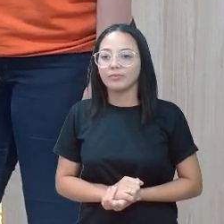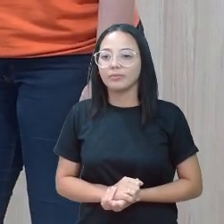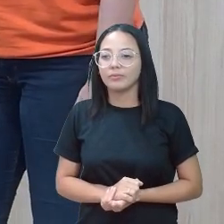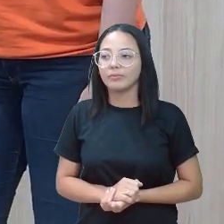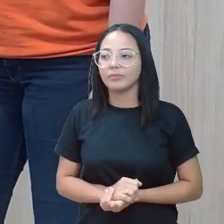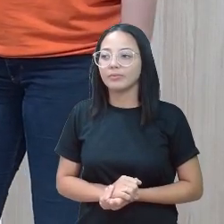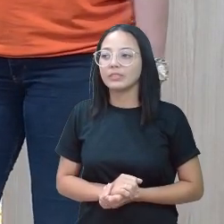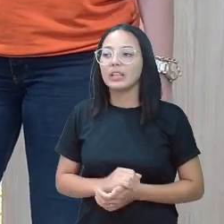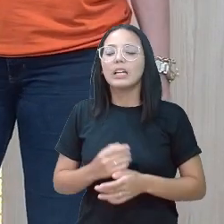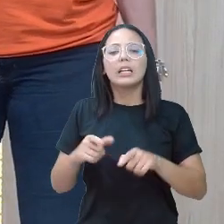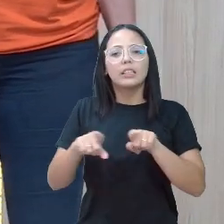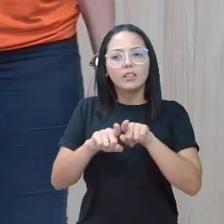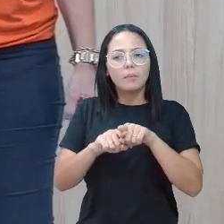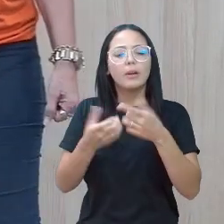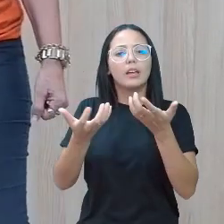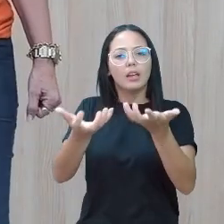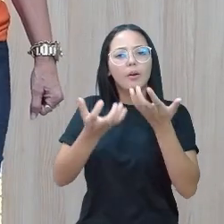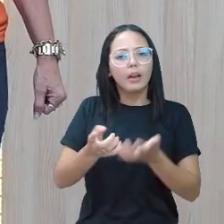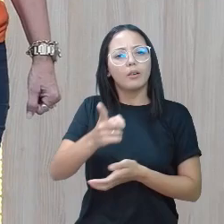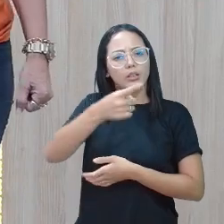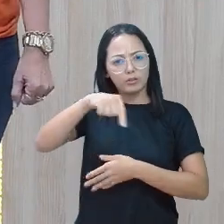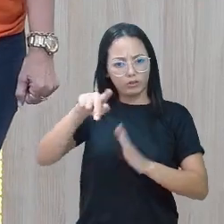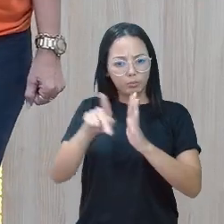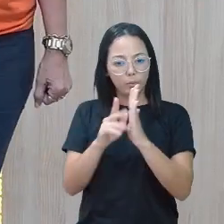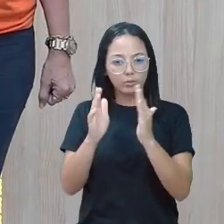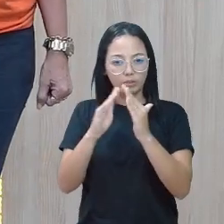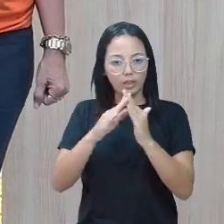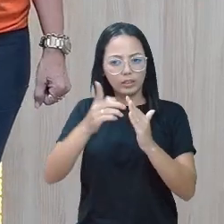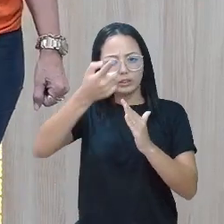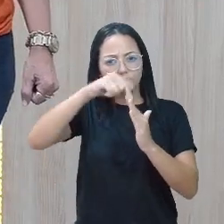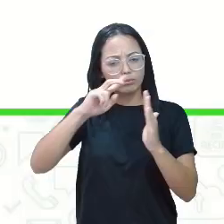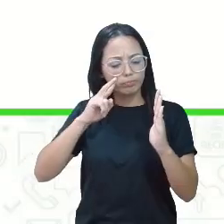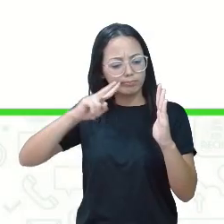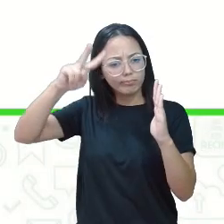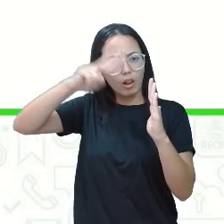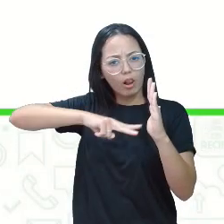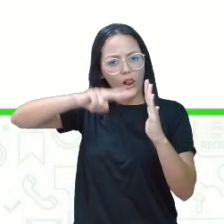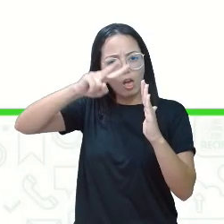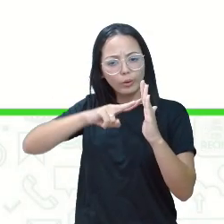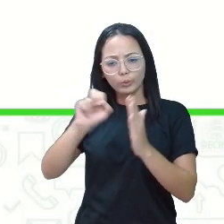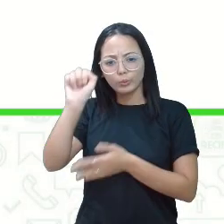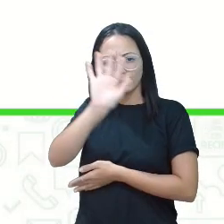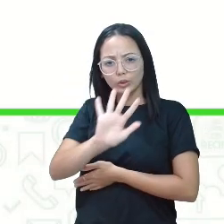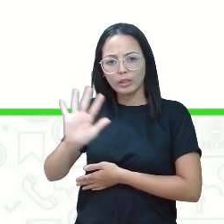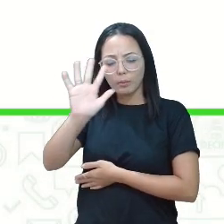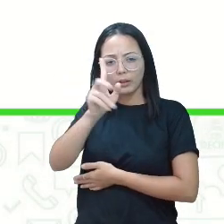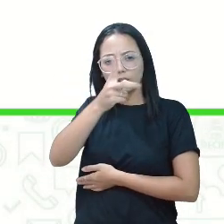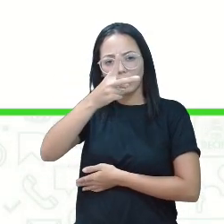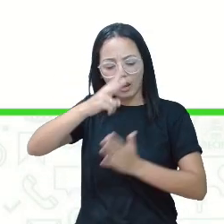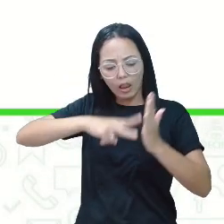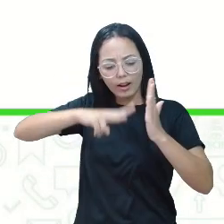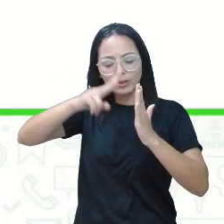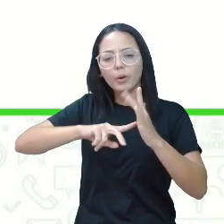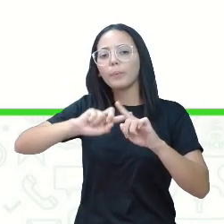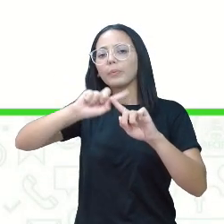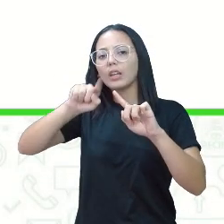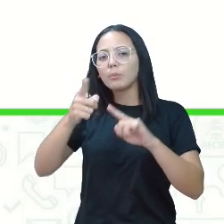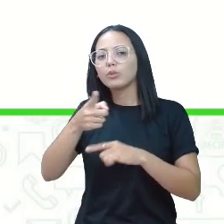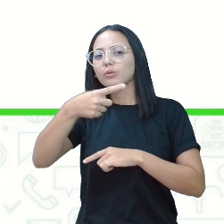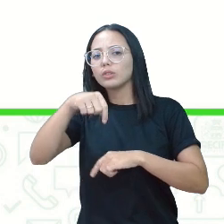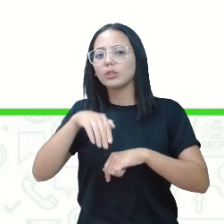E eu quero que vocês façam aí de casa essa leitura de imagem e depois vocês vão conversar em sala de aula com